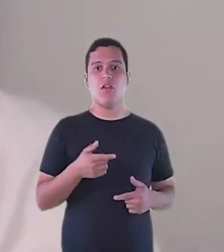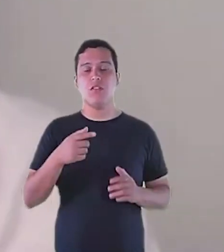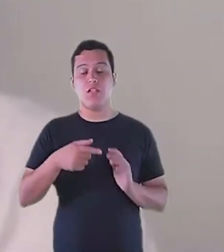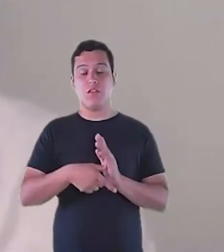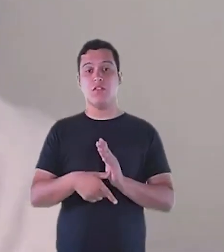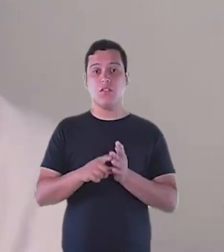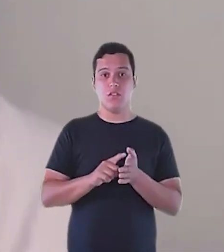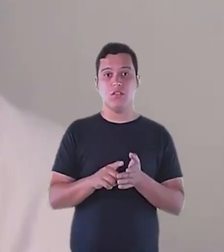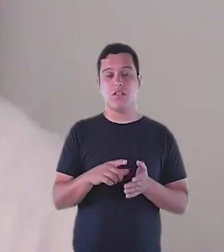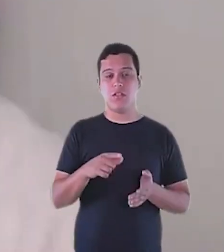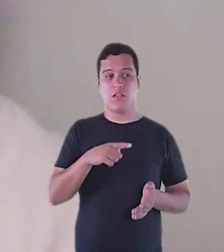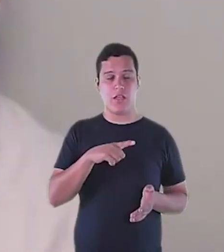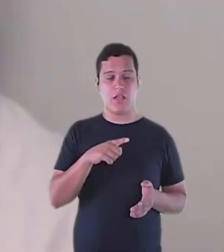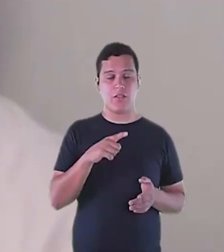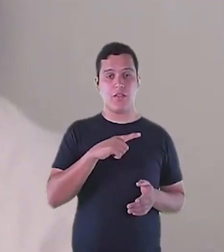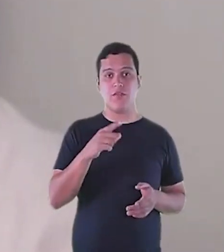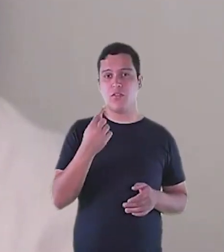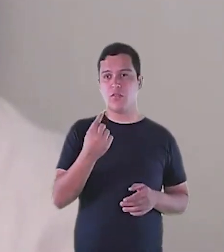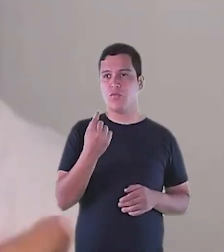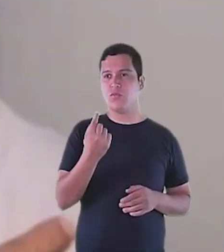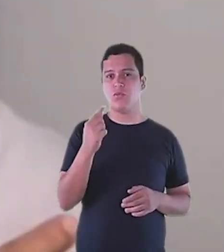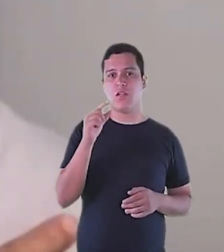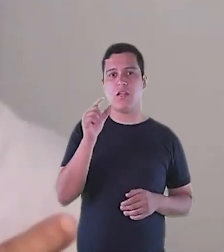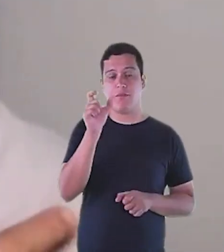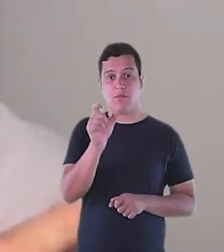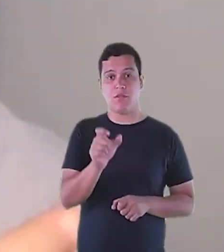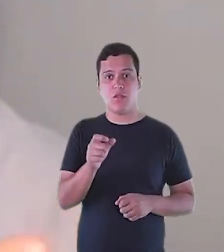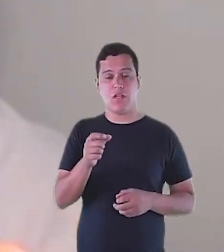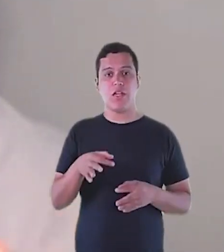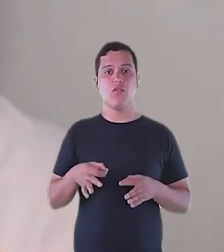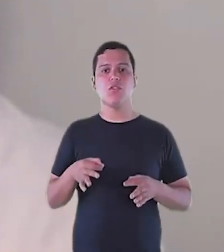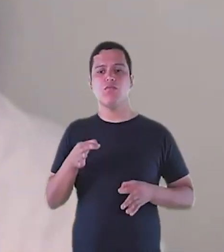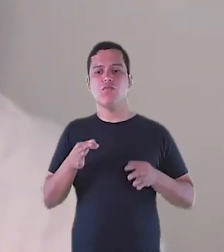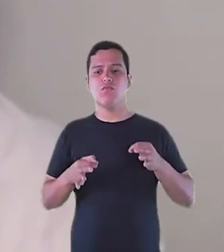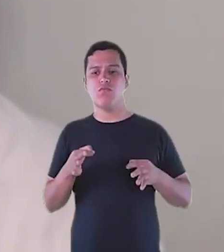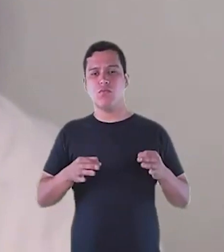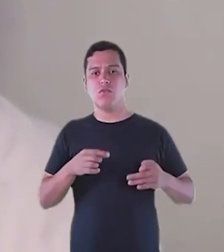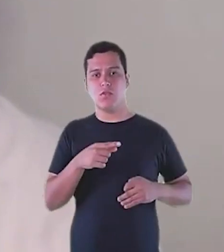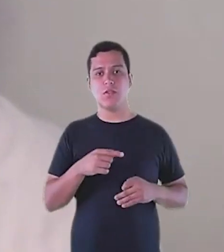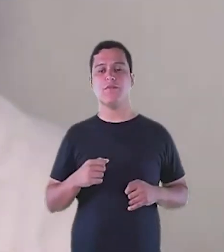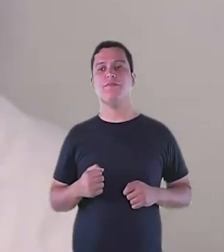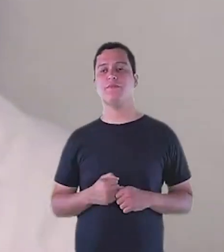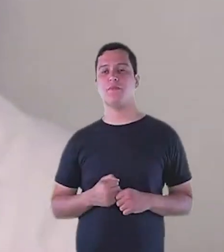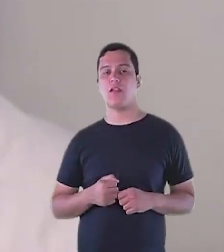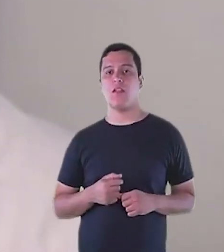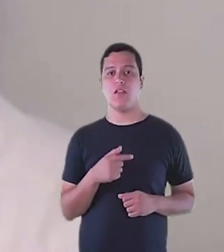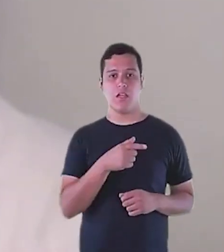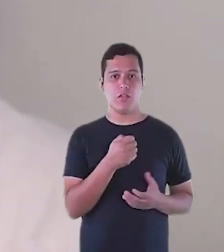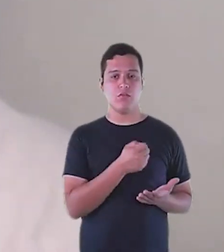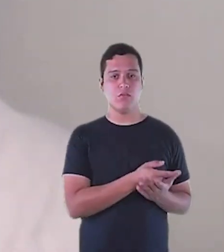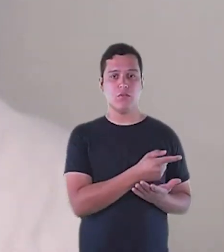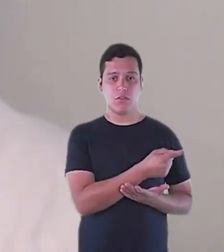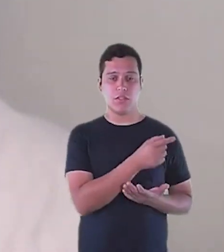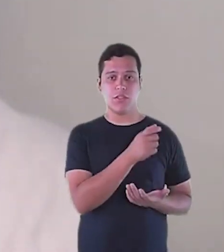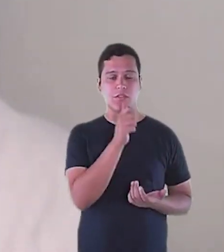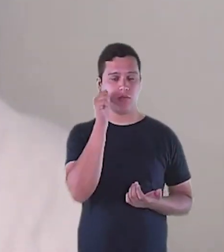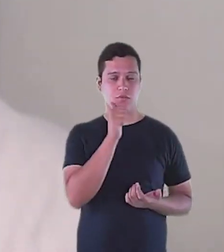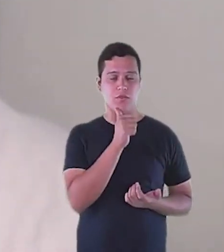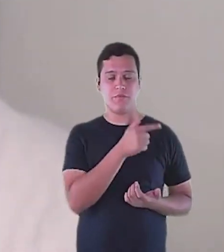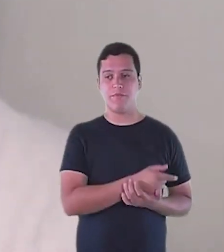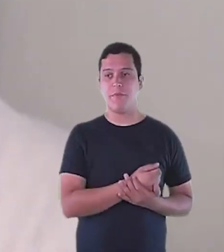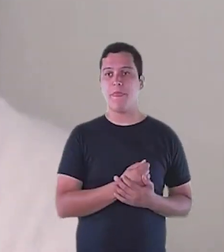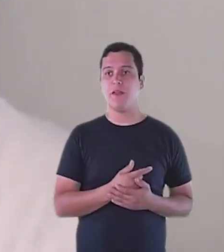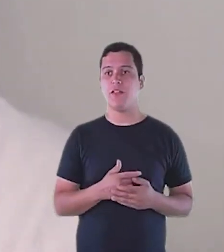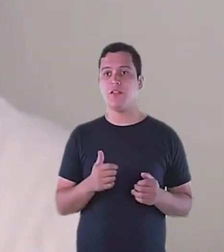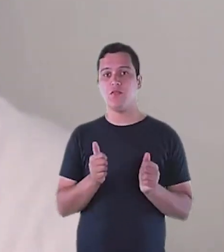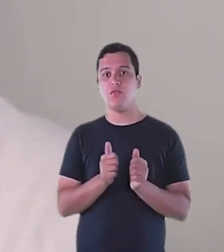explorada por um juiz da comarca do Cerro. E, junto com o João Fernandes de Oliveira,